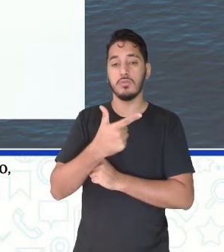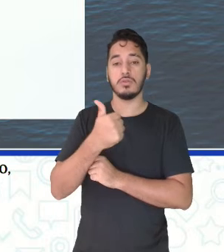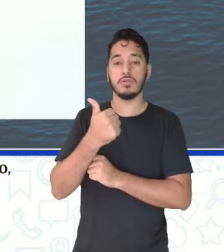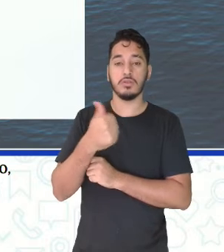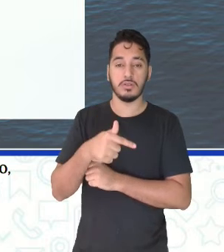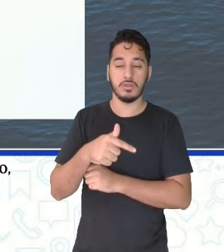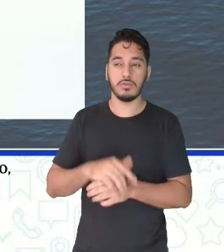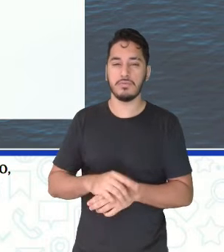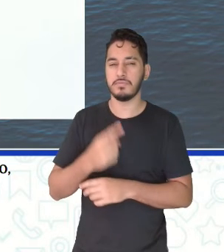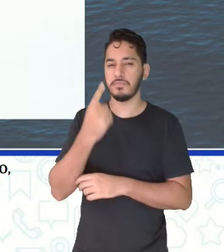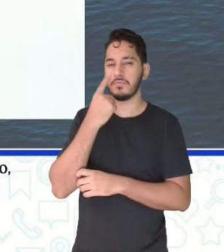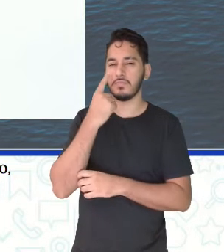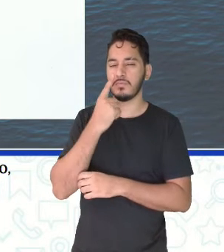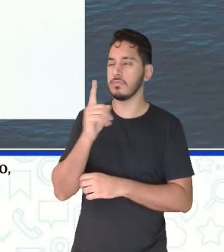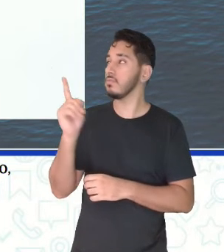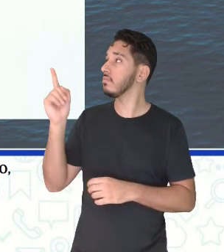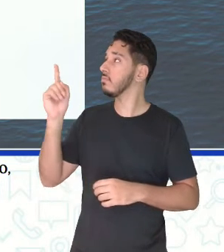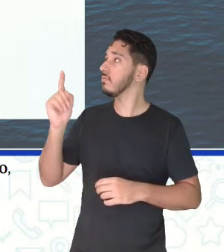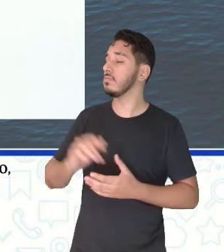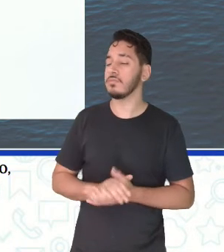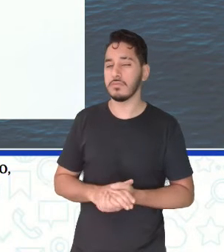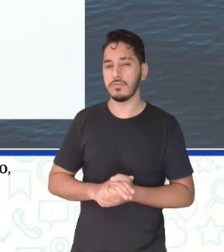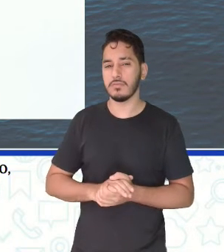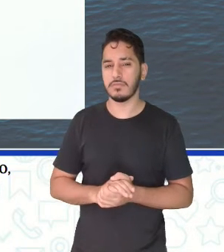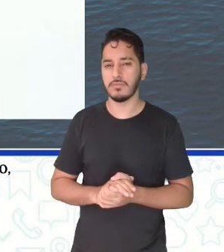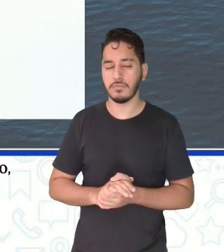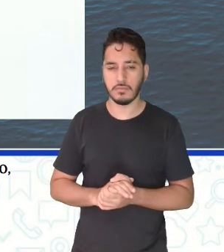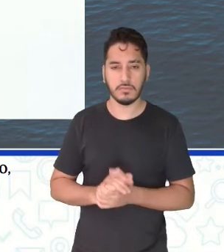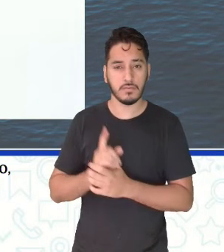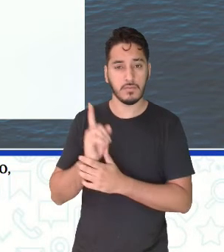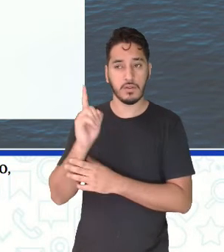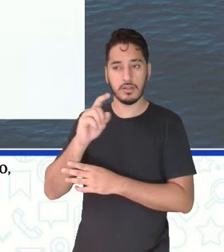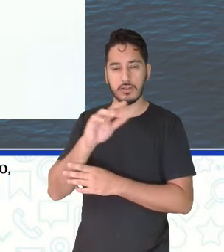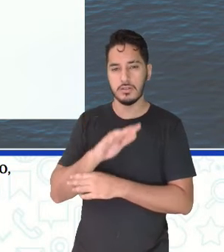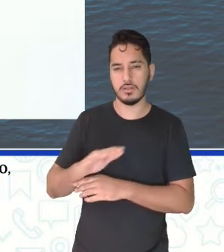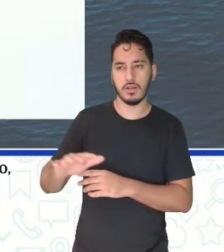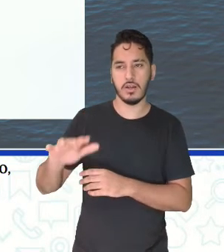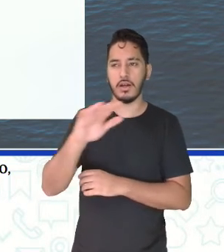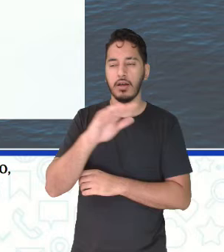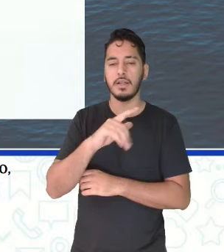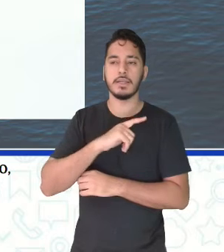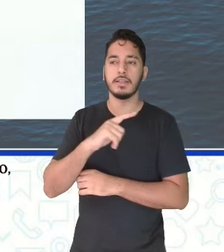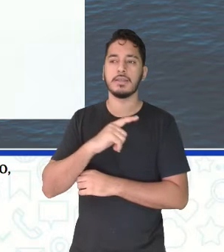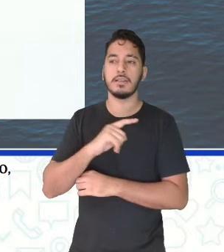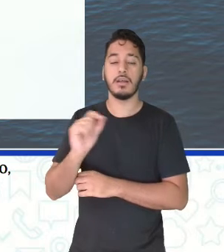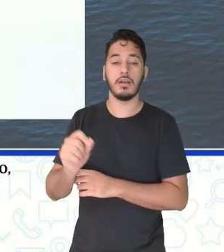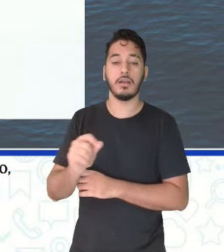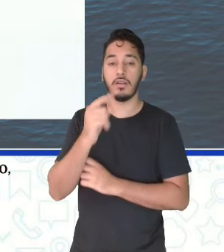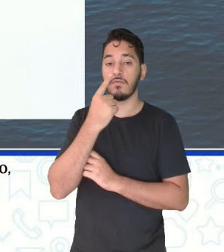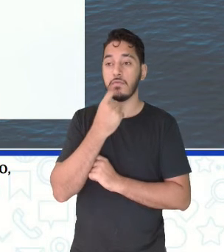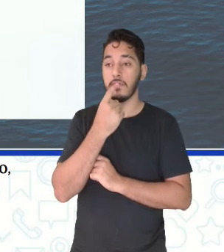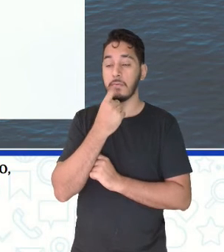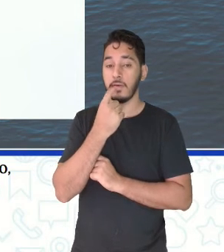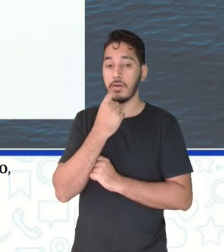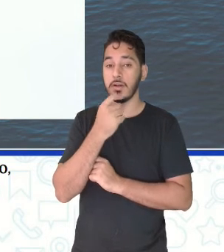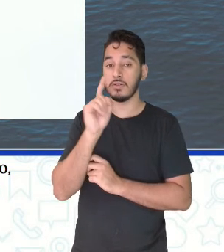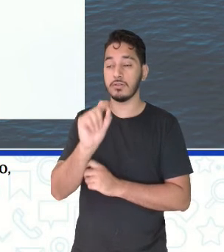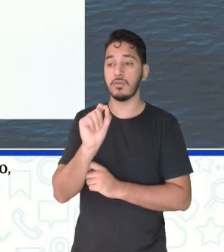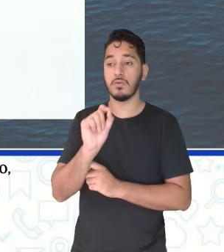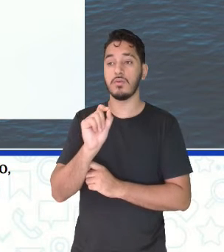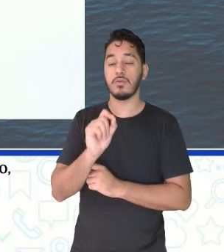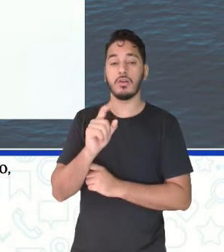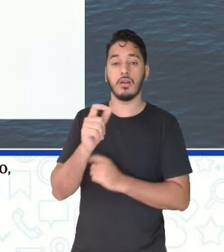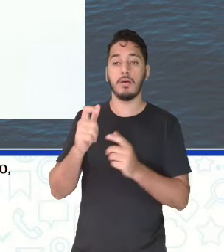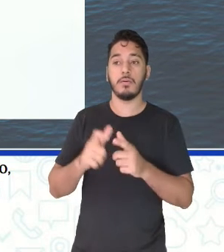vocês. Preste atenção aí comigo. Ó, essas áreas onde estão em vermelho são as áreas onde